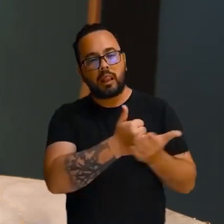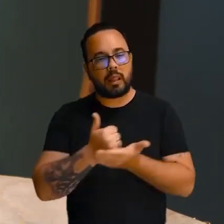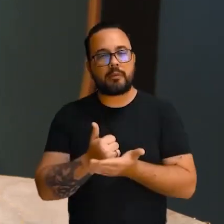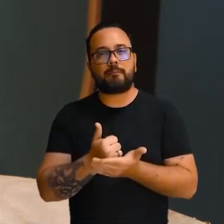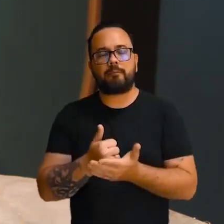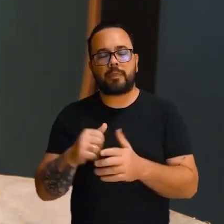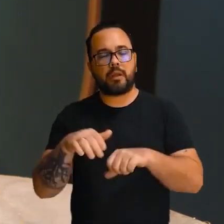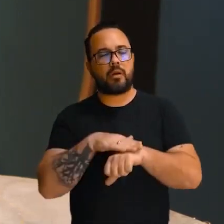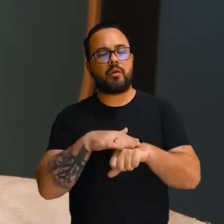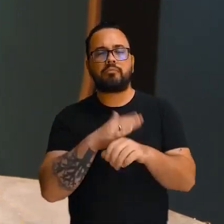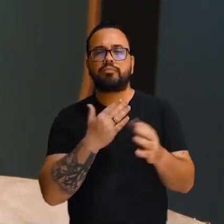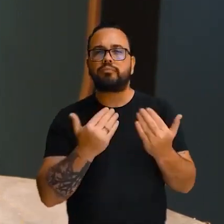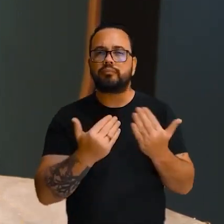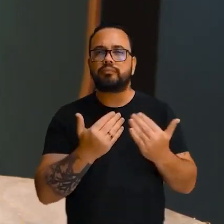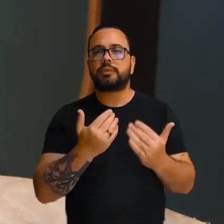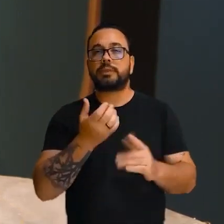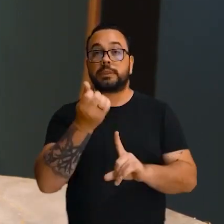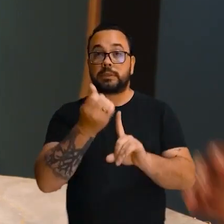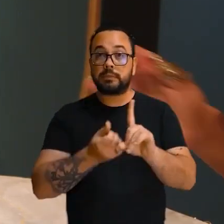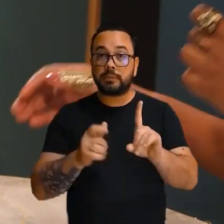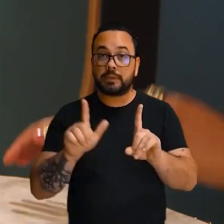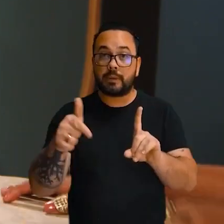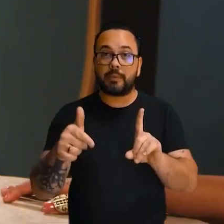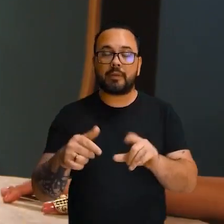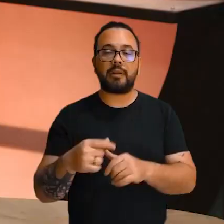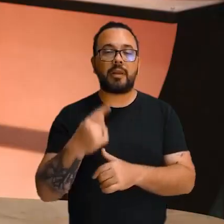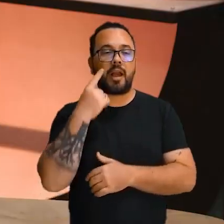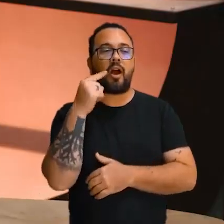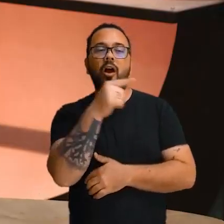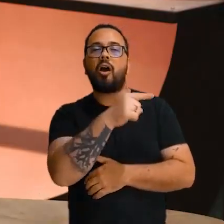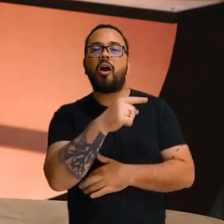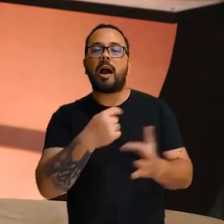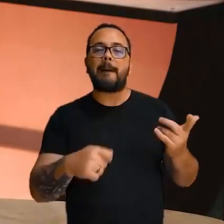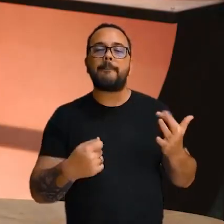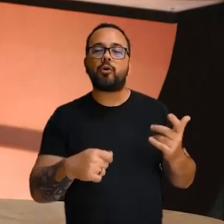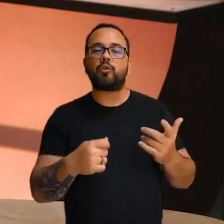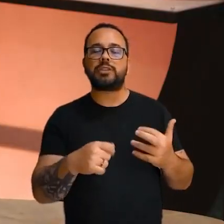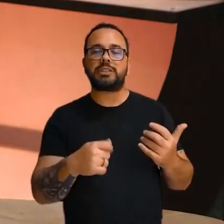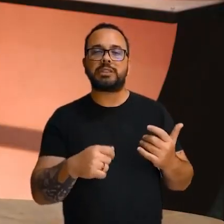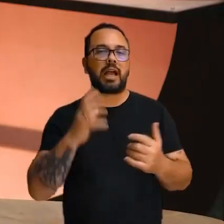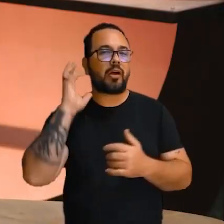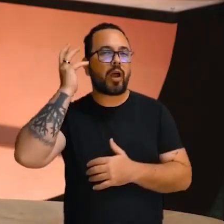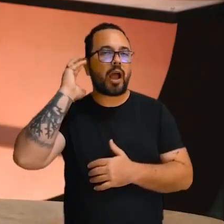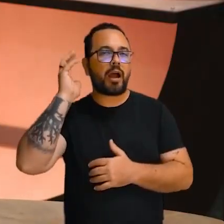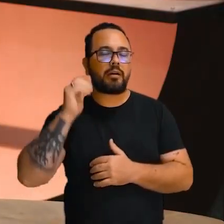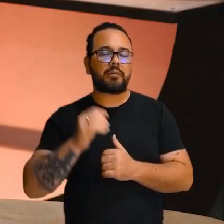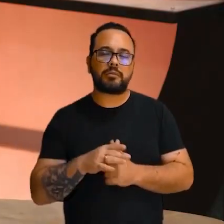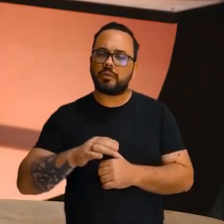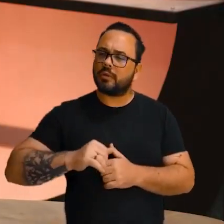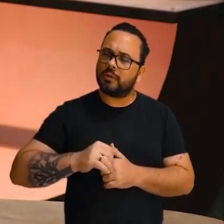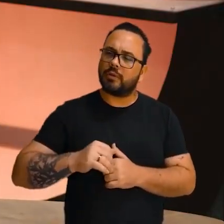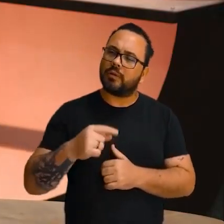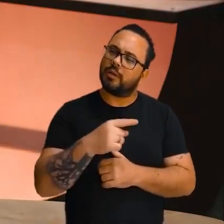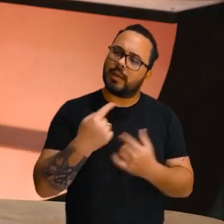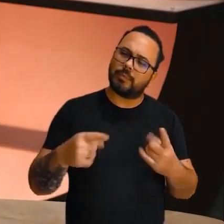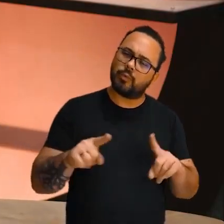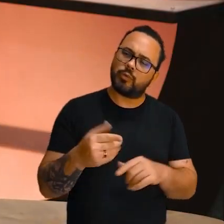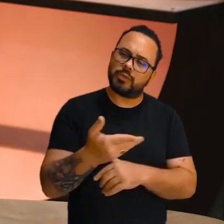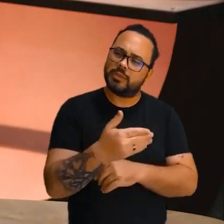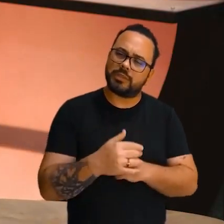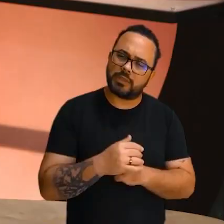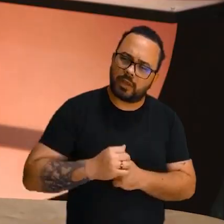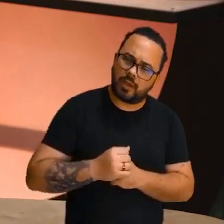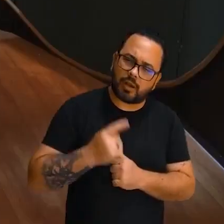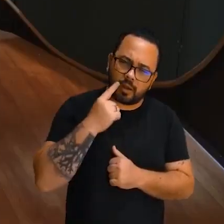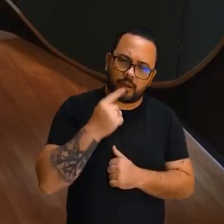uns 6 meses. Ligo o rádio. Aí tá tocando a sua Oceano. Música. Ele pega a micutuca assim. Cara, não é sua música?